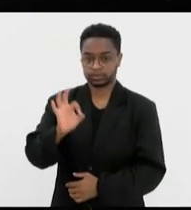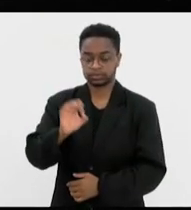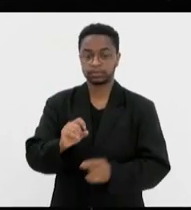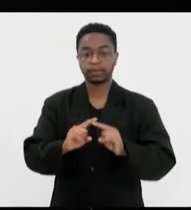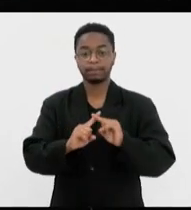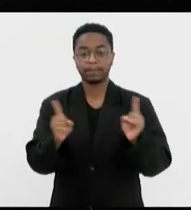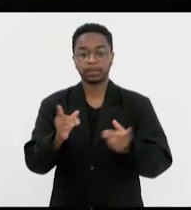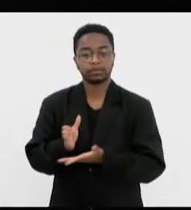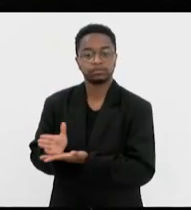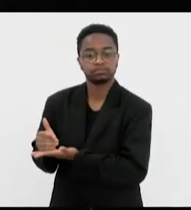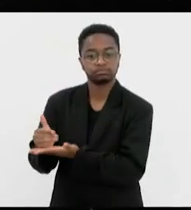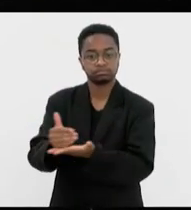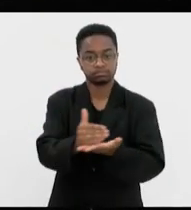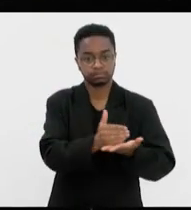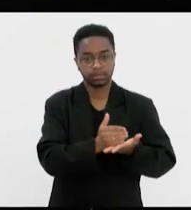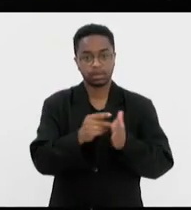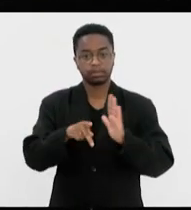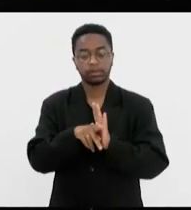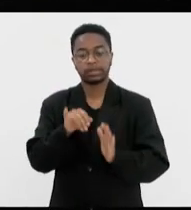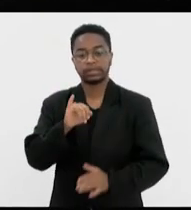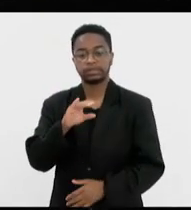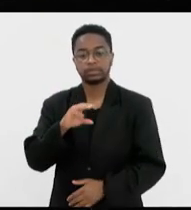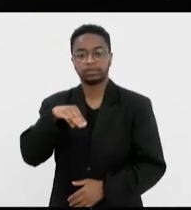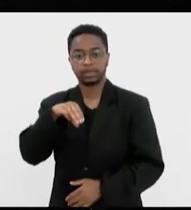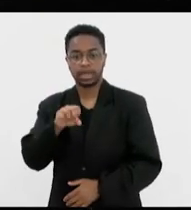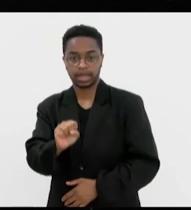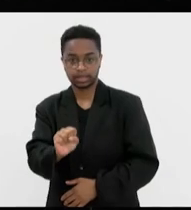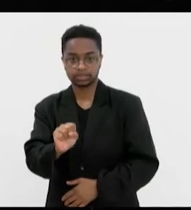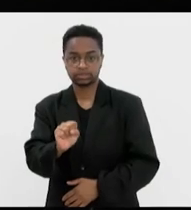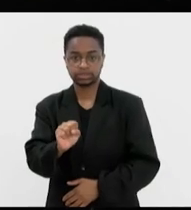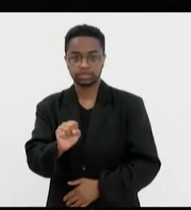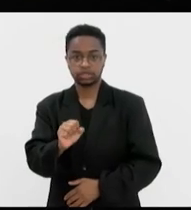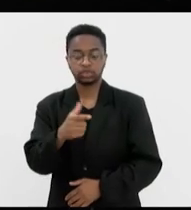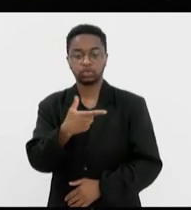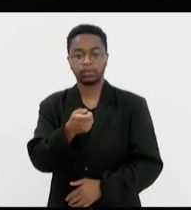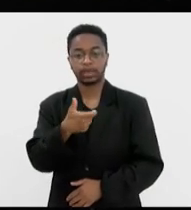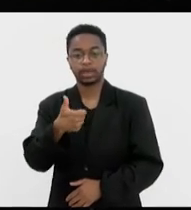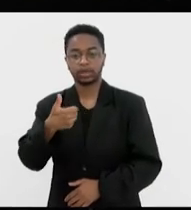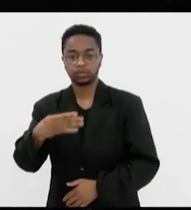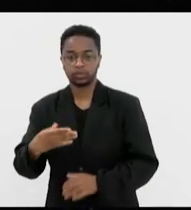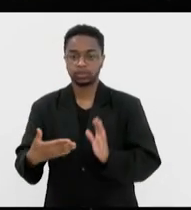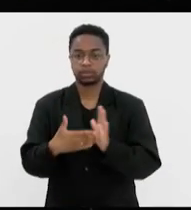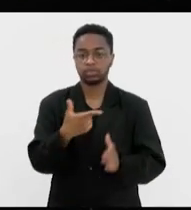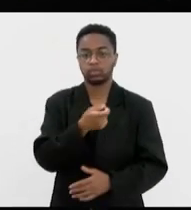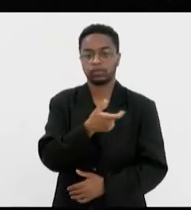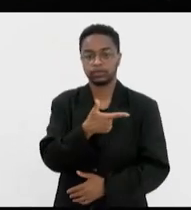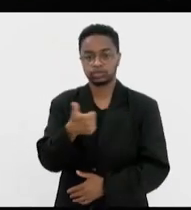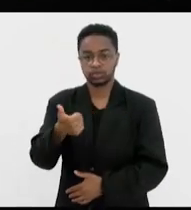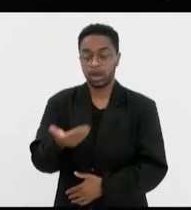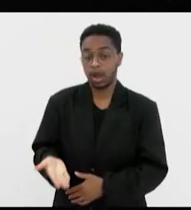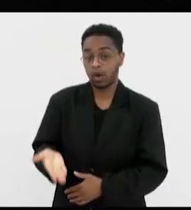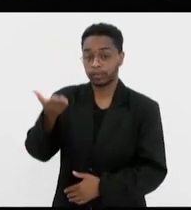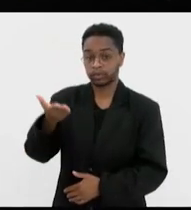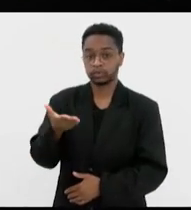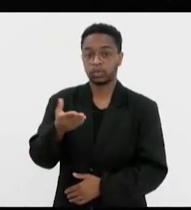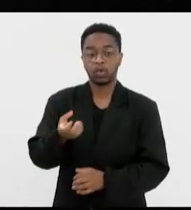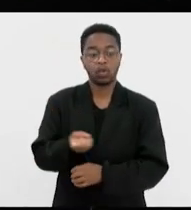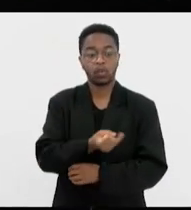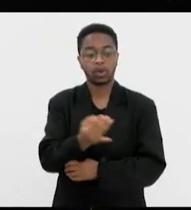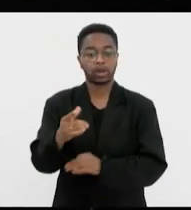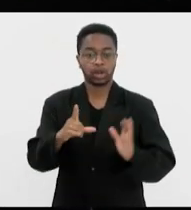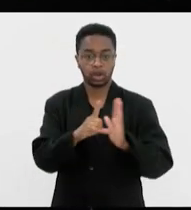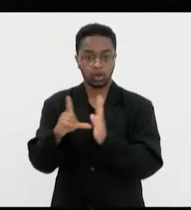Mas a arrecadação do ICMS de 14 para 21, apesar de ter aumentado o número de